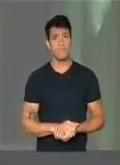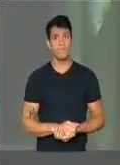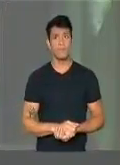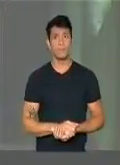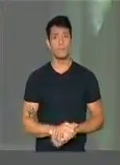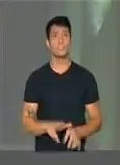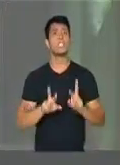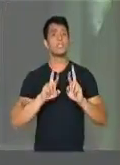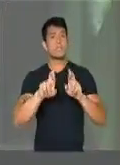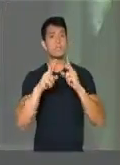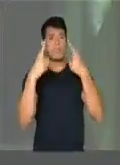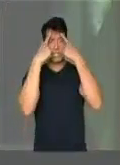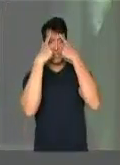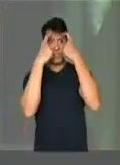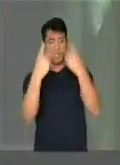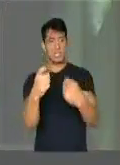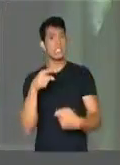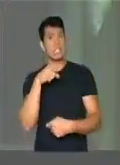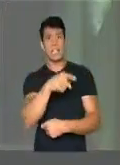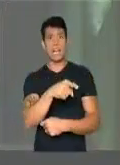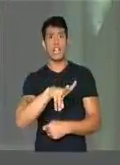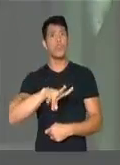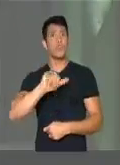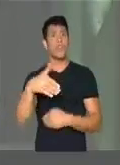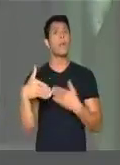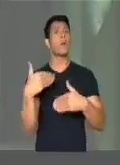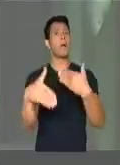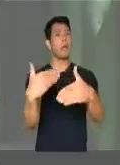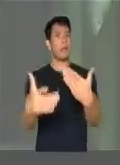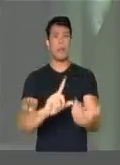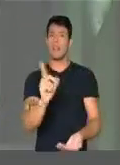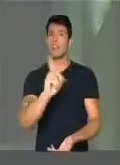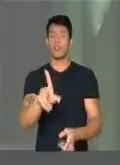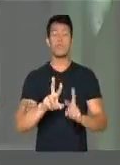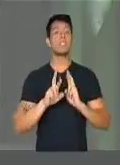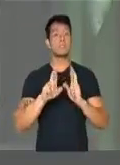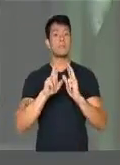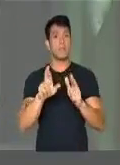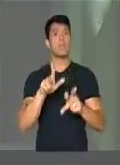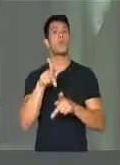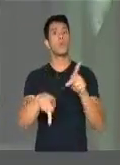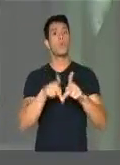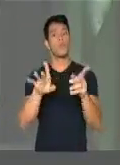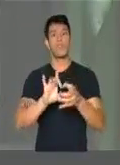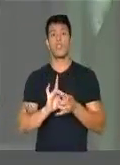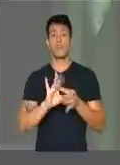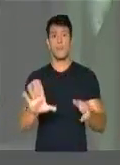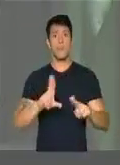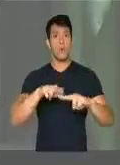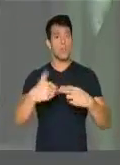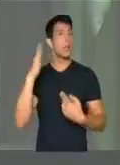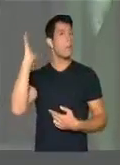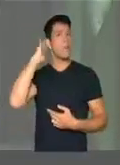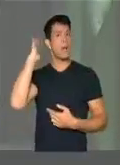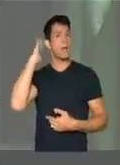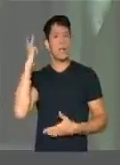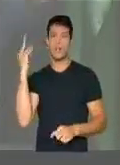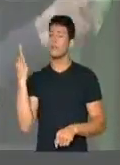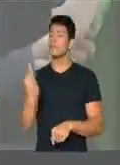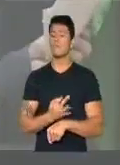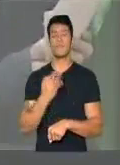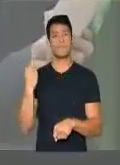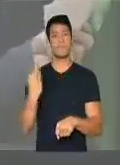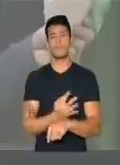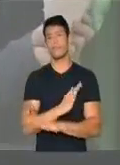Concluindo, espero que essa violência não seja perpetrada pelo nosso povo, que o Pará não suporta mais